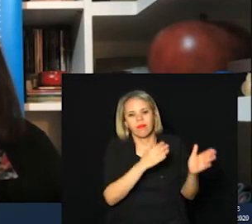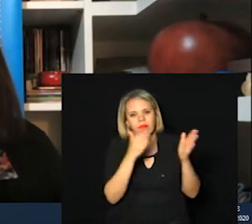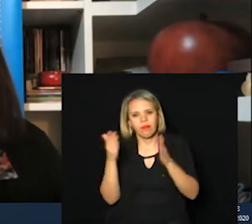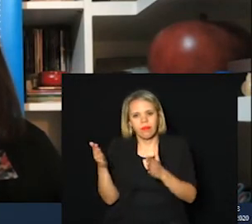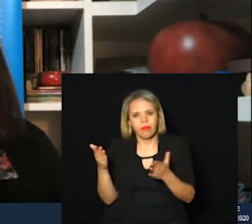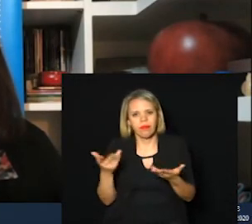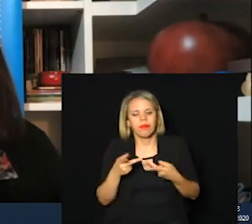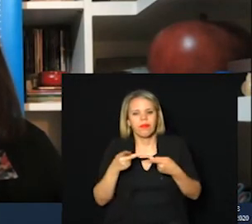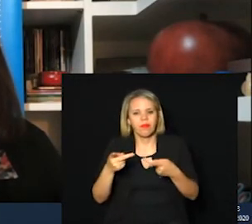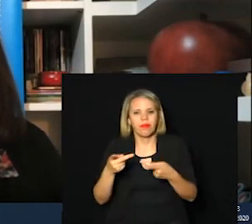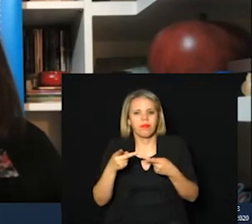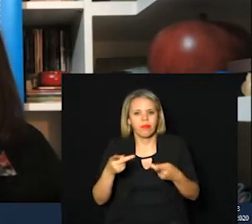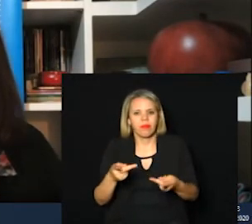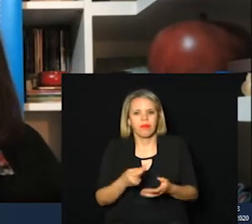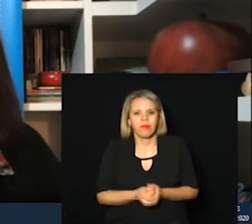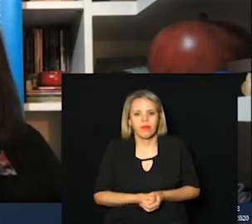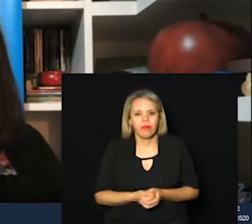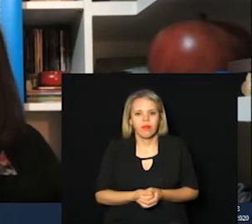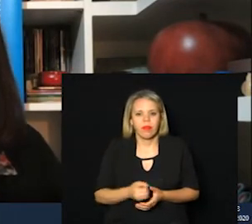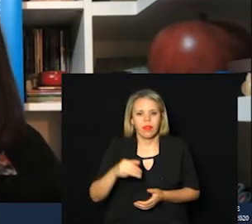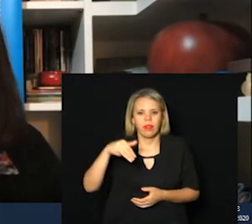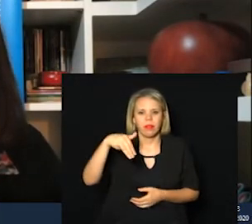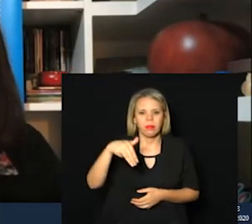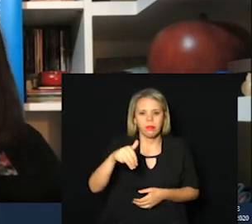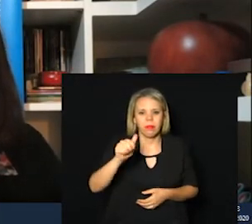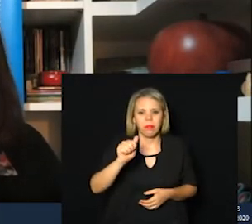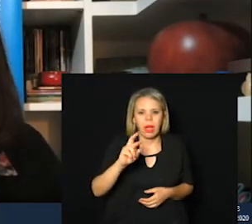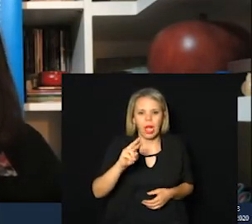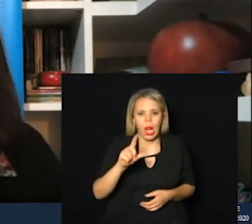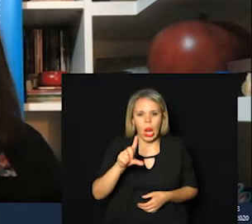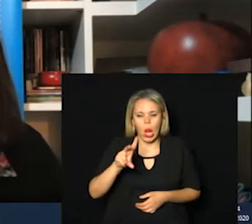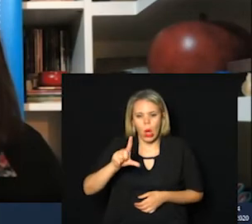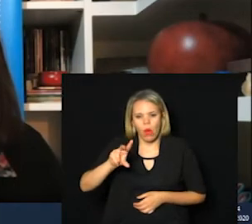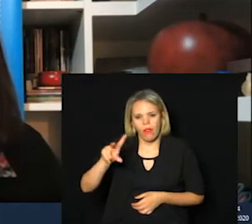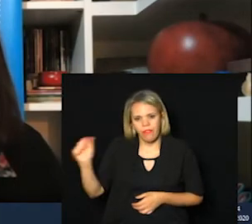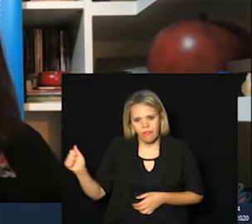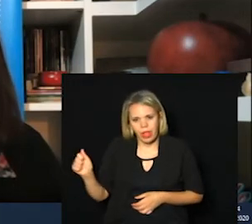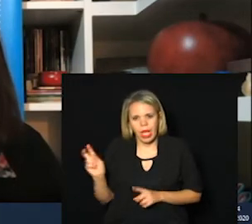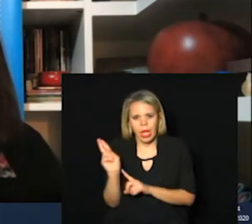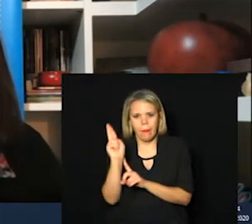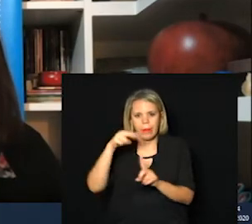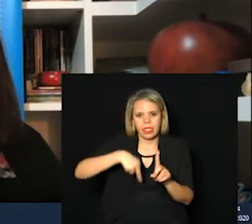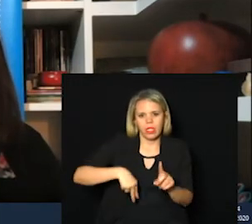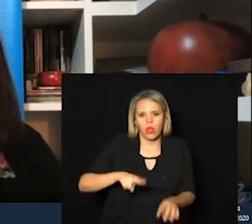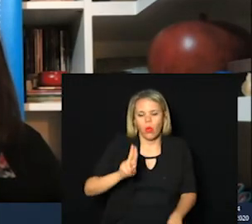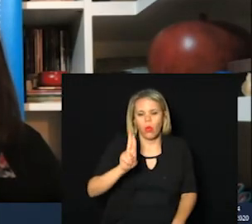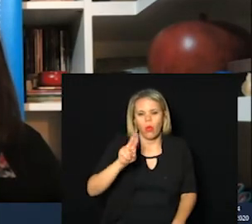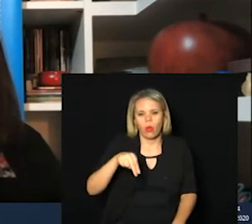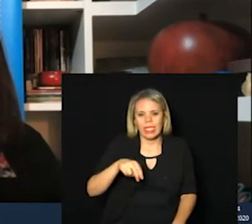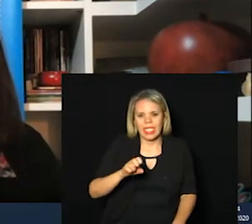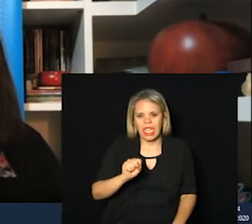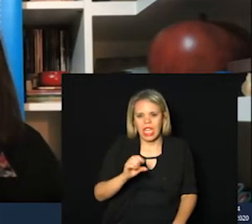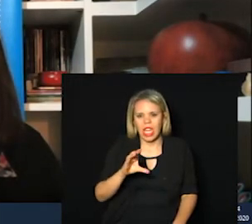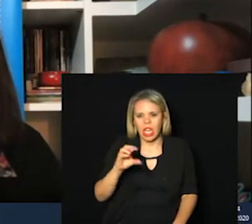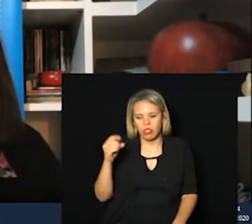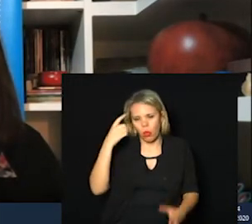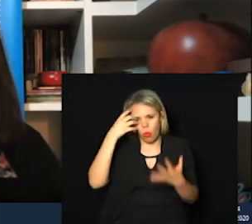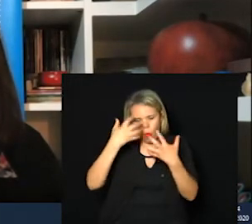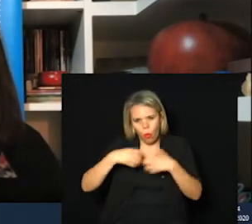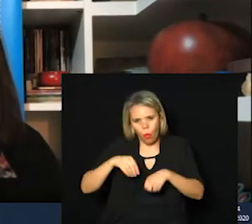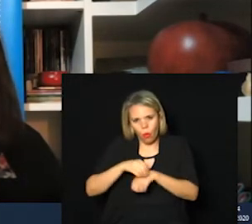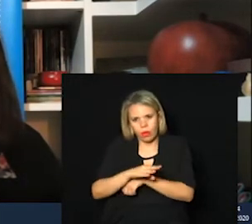eu convido, então, a Marlova, né, representante da Unesco, para poder estar trazendo suas reflexões